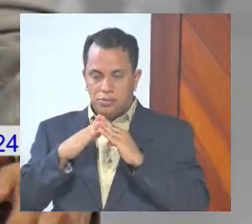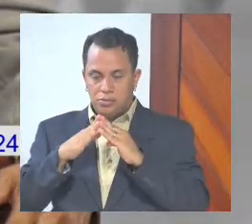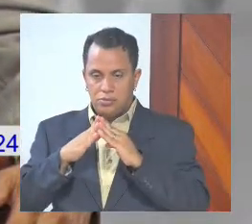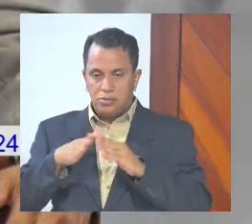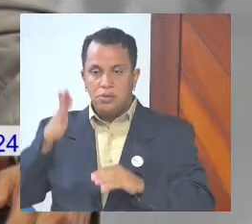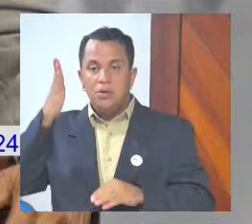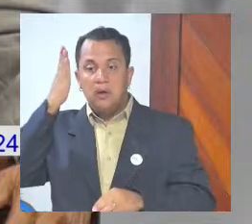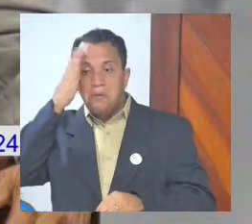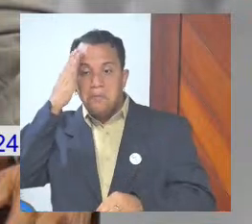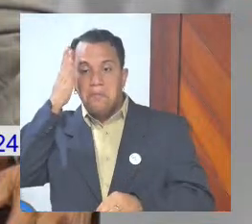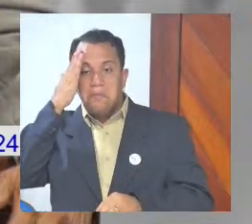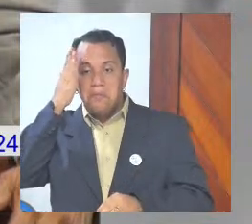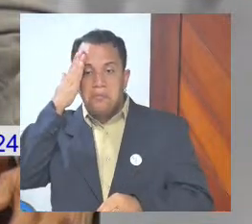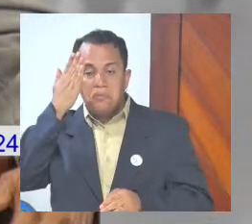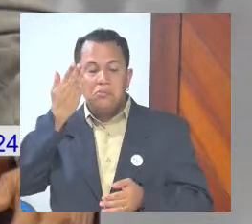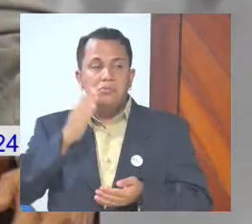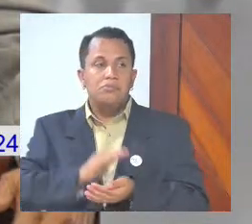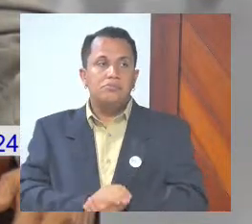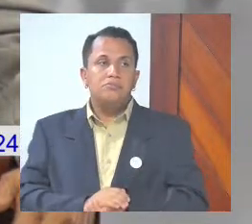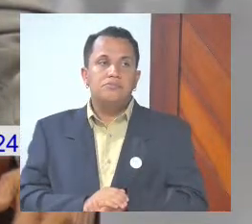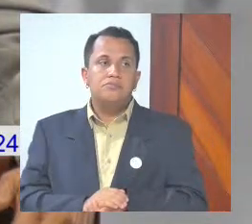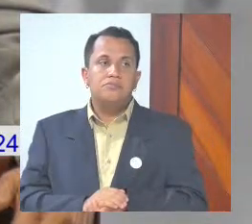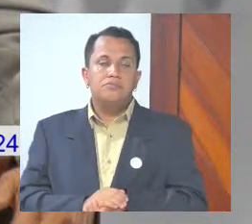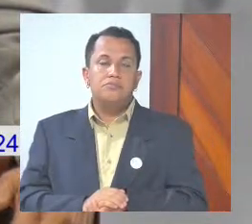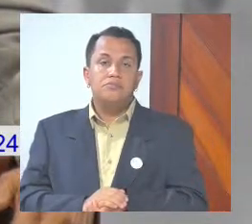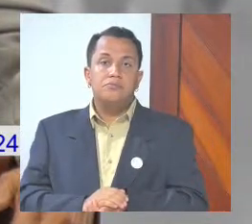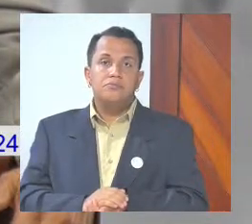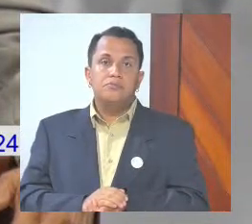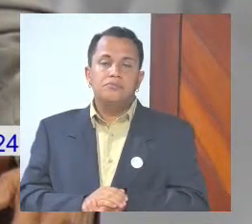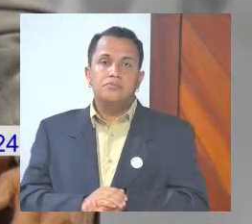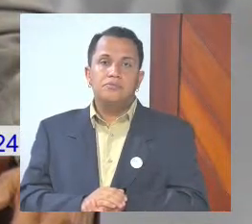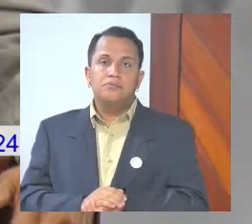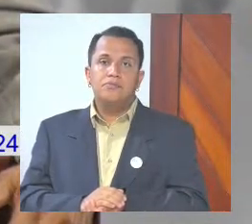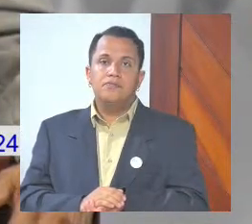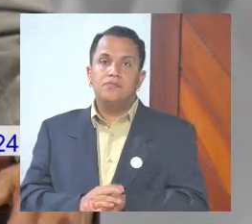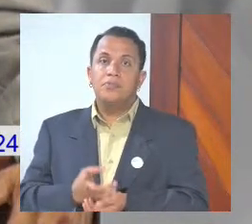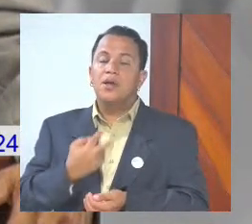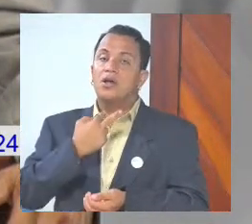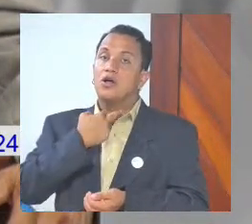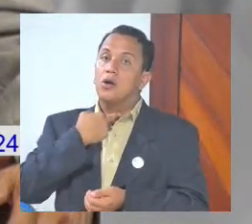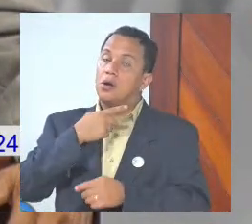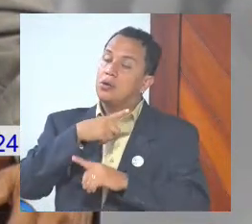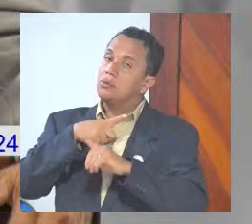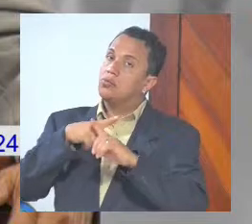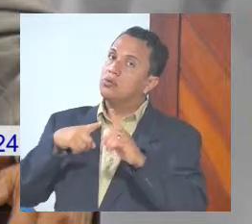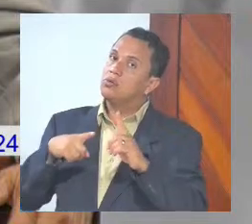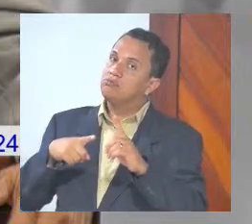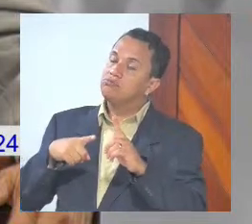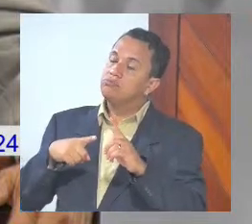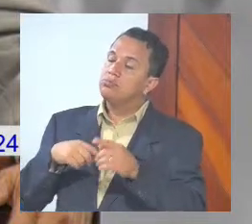eu entendo que o senhor Mande não pode